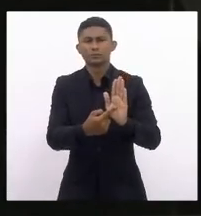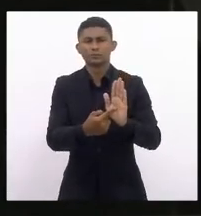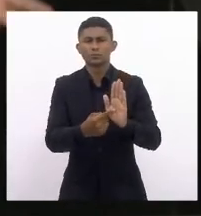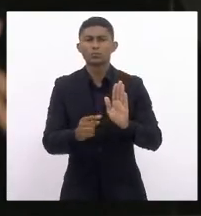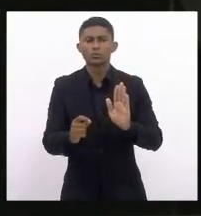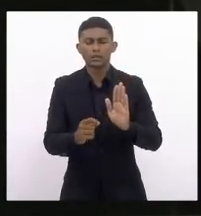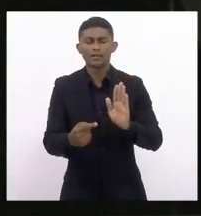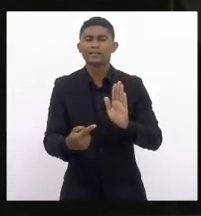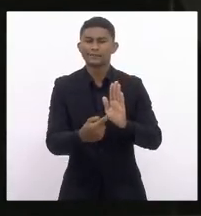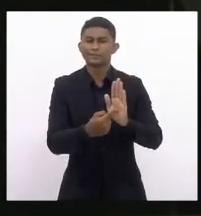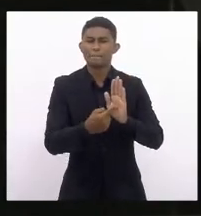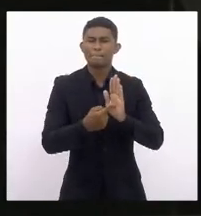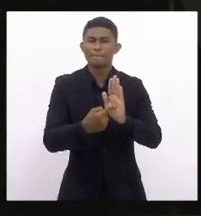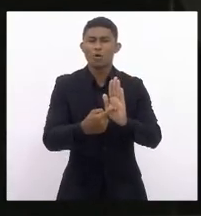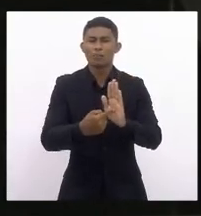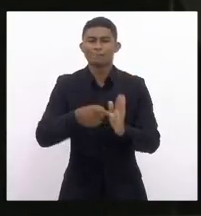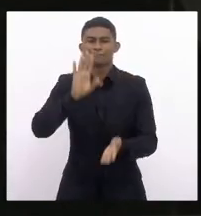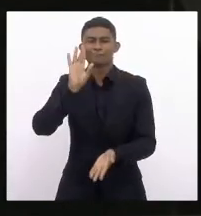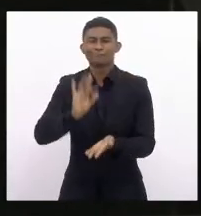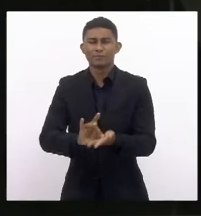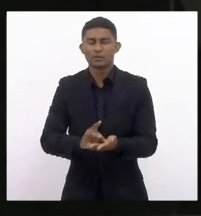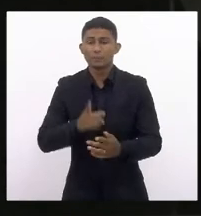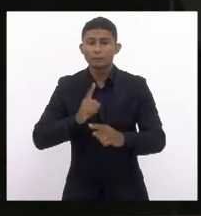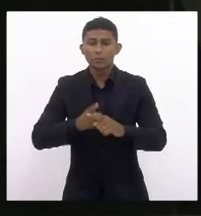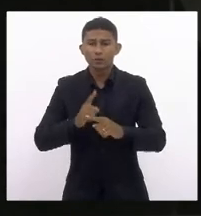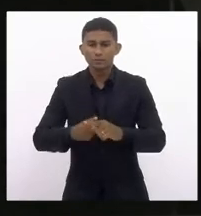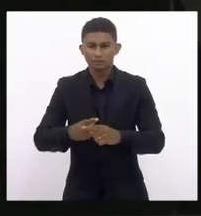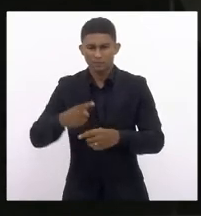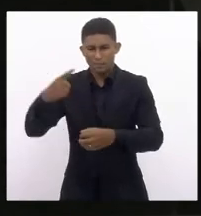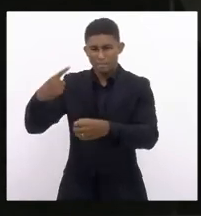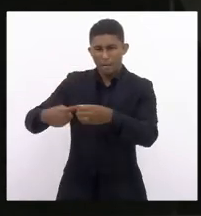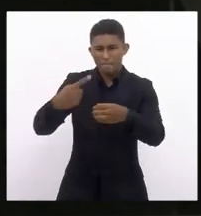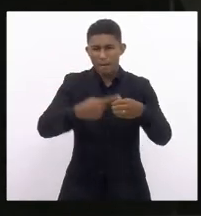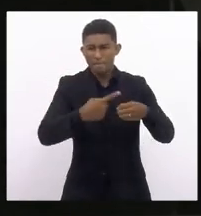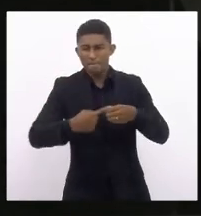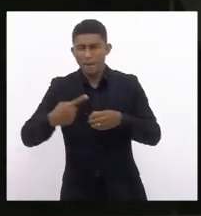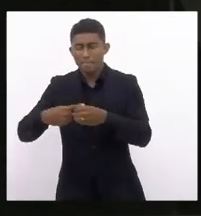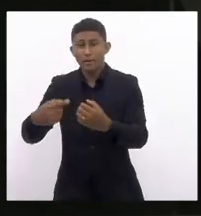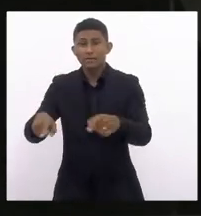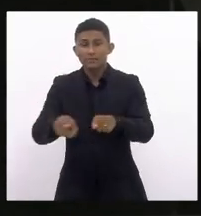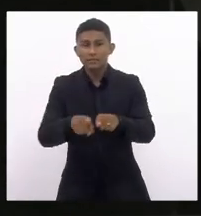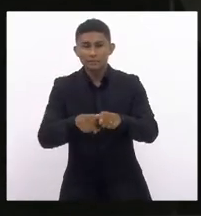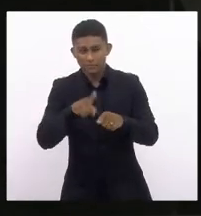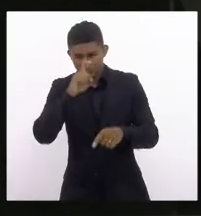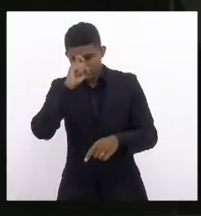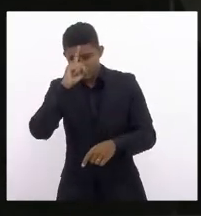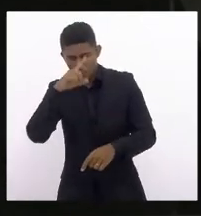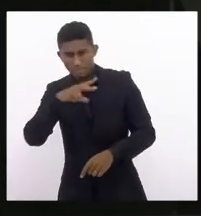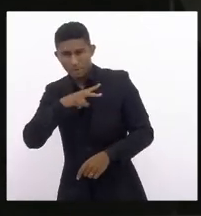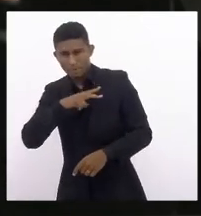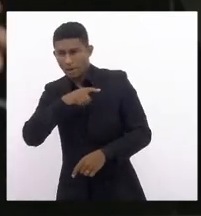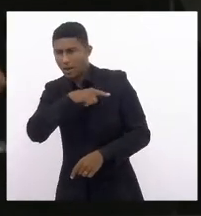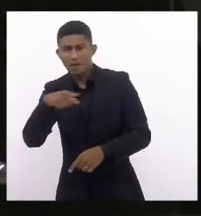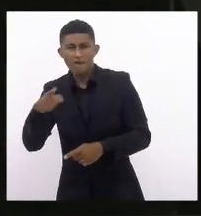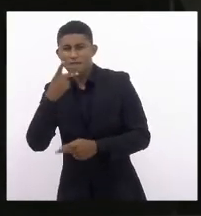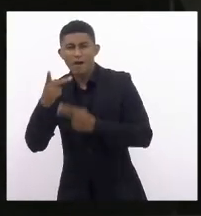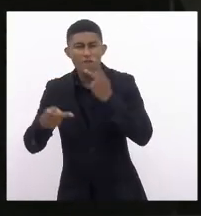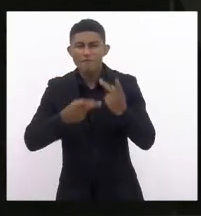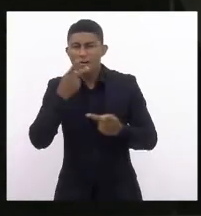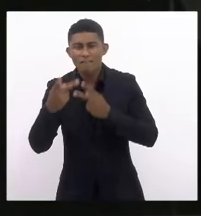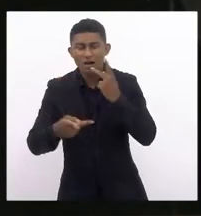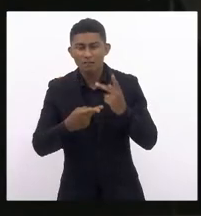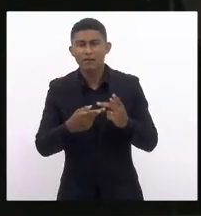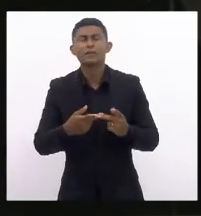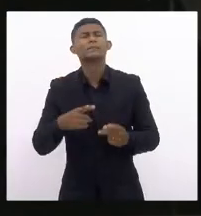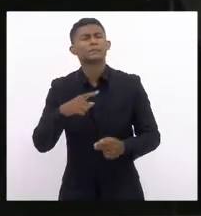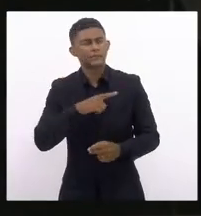os municípios quanto a rede privada falavam, que era um impacto de mais de 30 bilhões de reais.